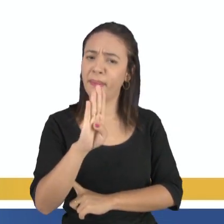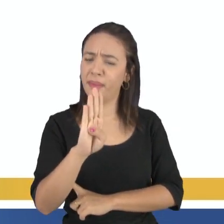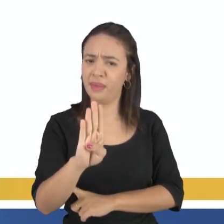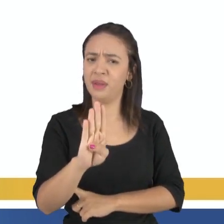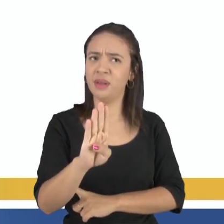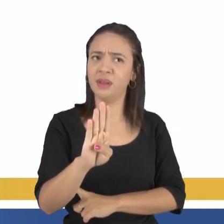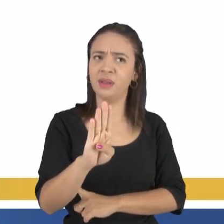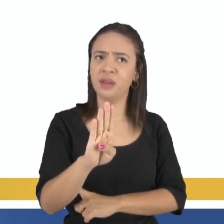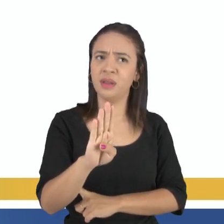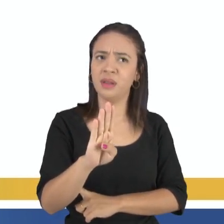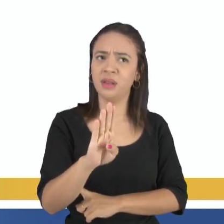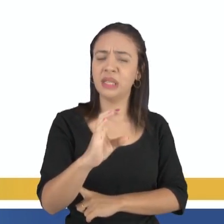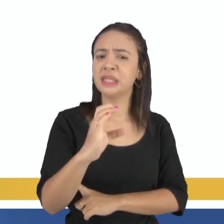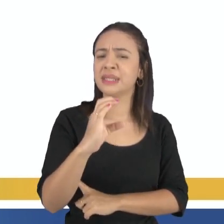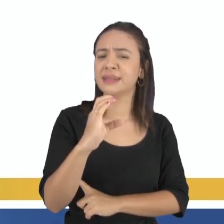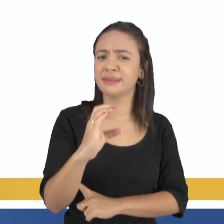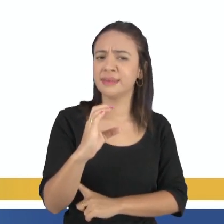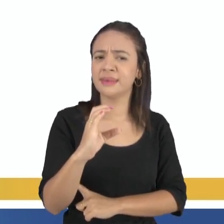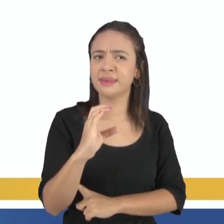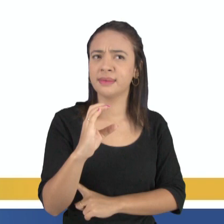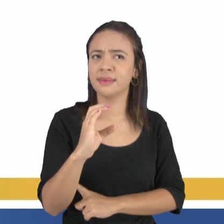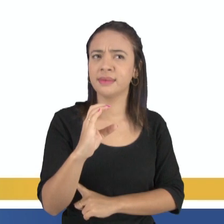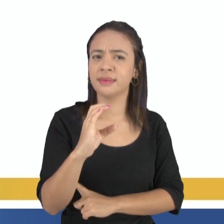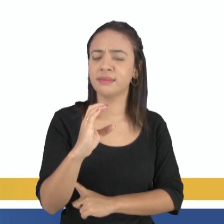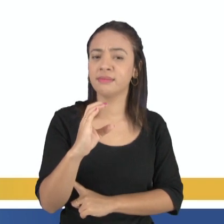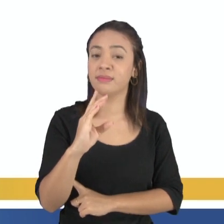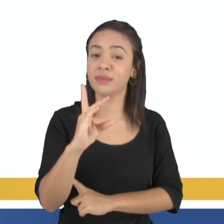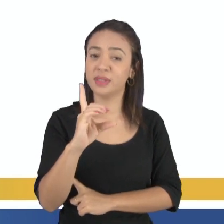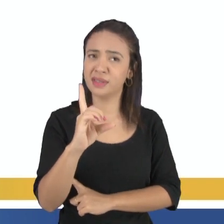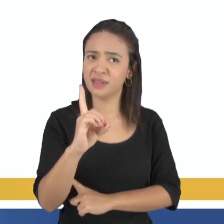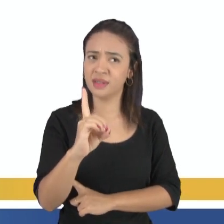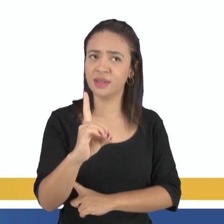Rickettsia tuberculosis, Mycobacterium tuberculosis,